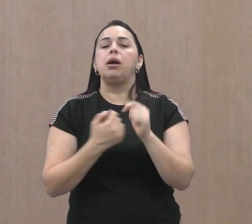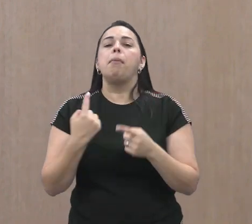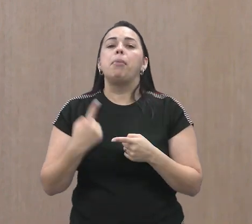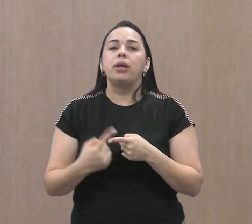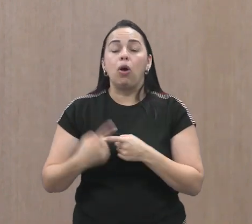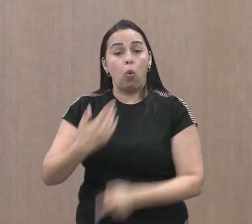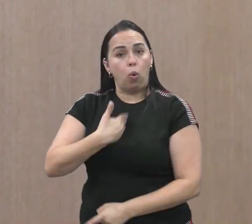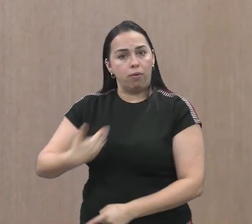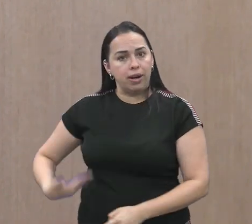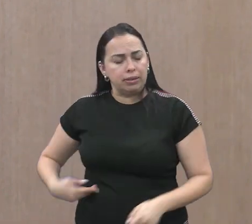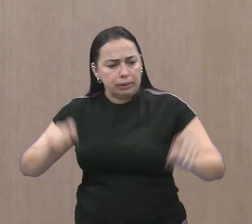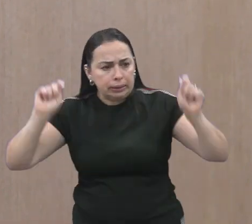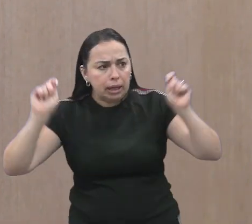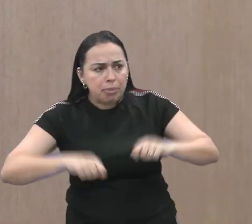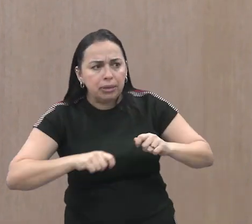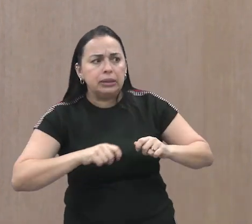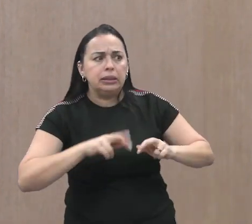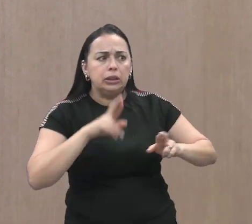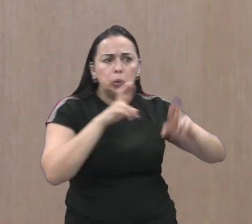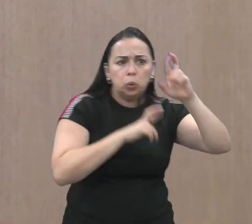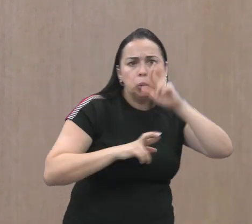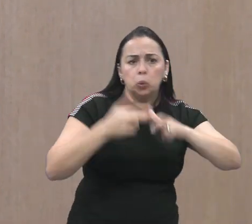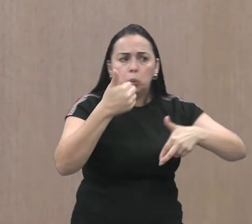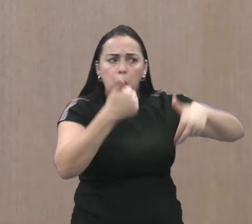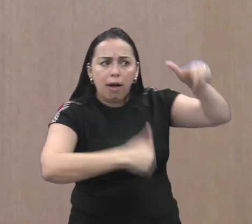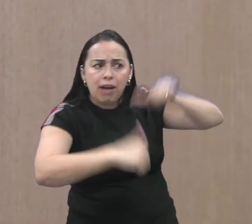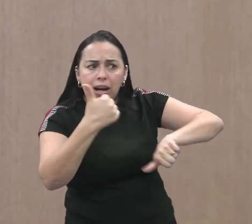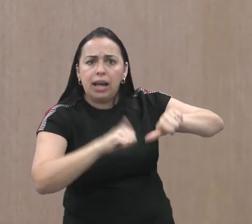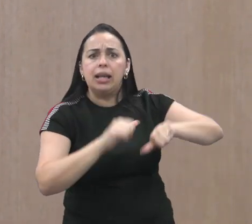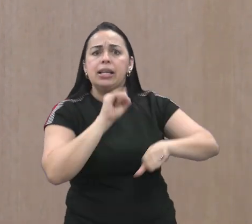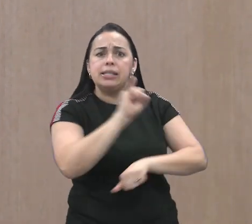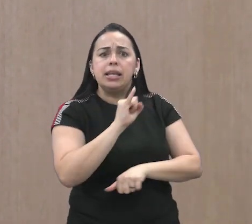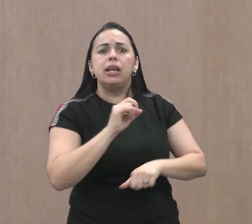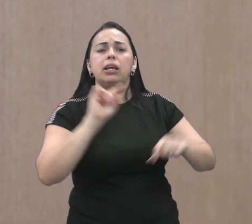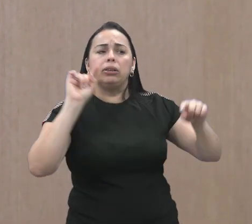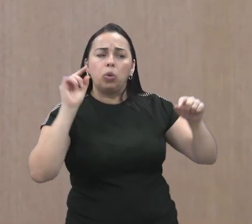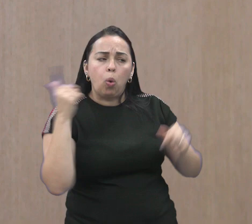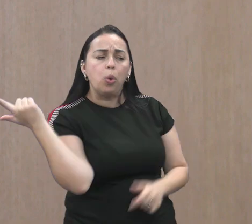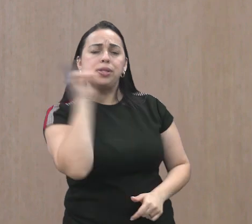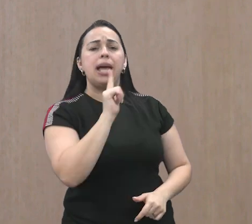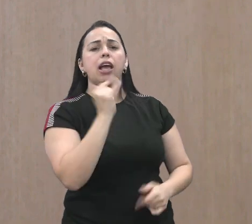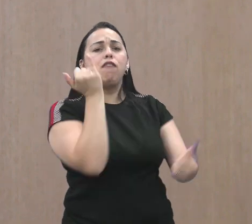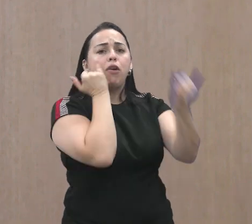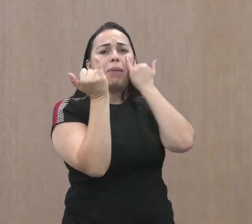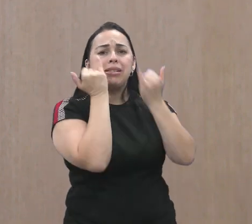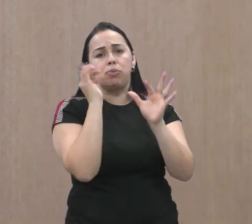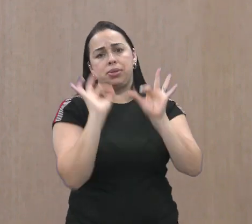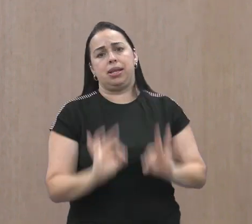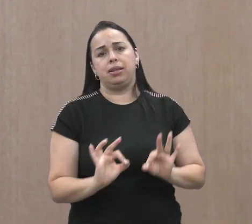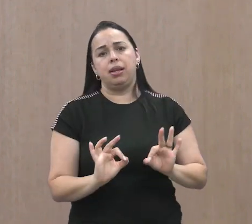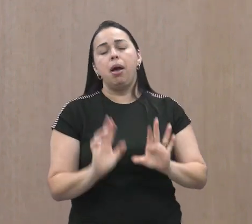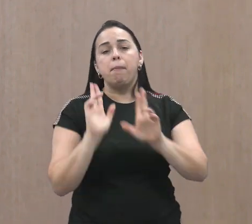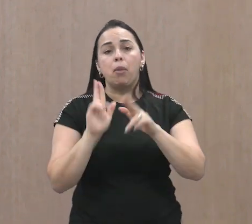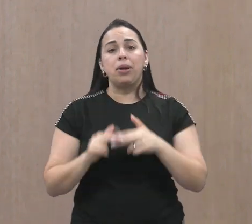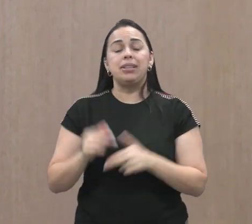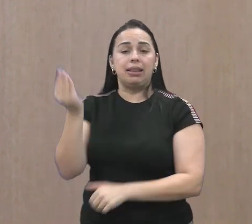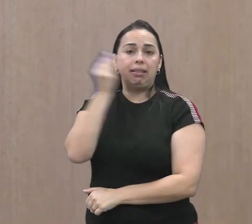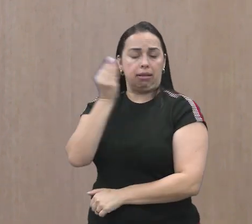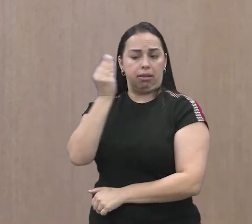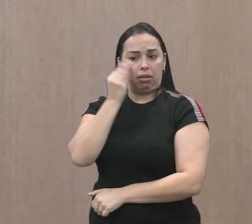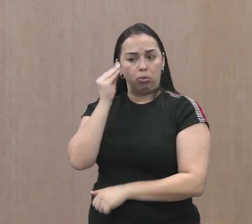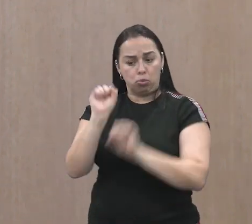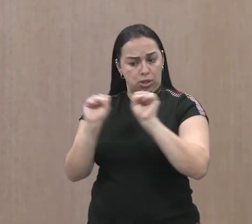que o governo ele possa, então, verificar outras formas de convênio para obter essas informações. Então, ele